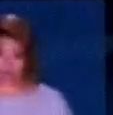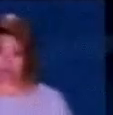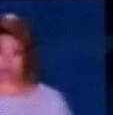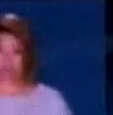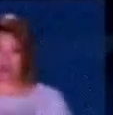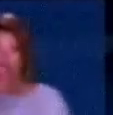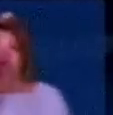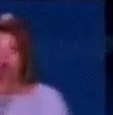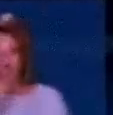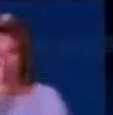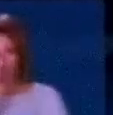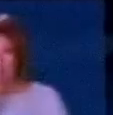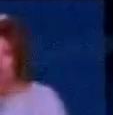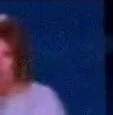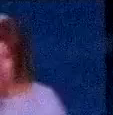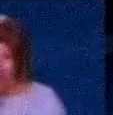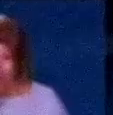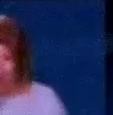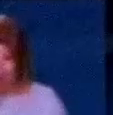2.600.